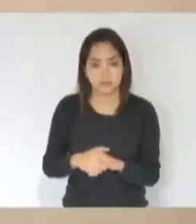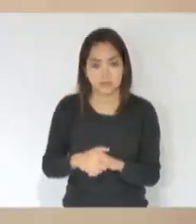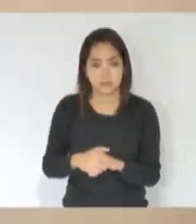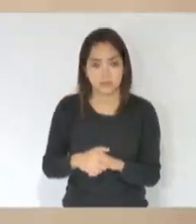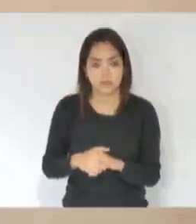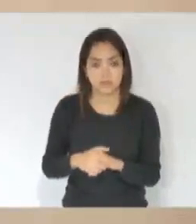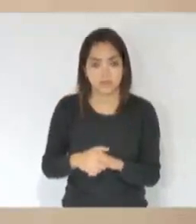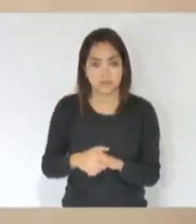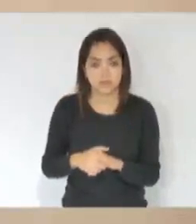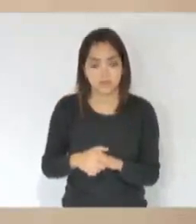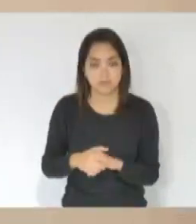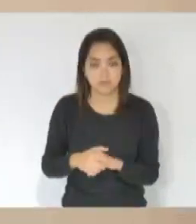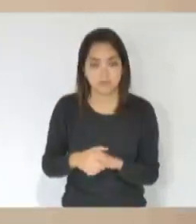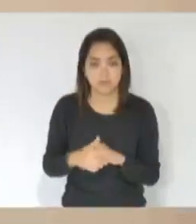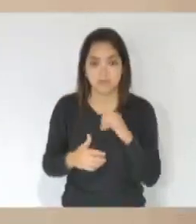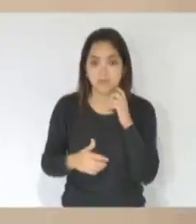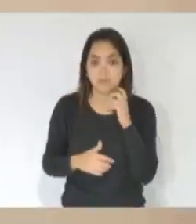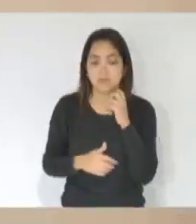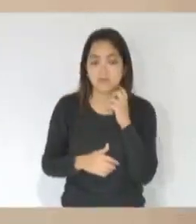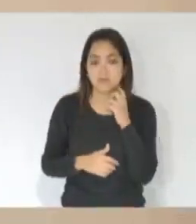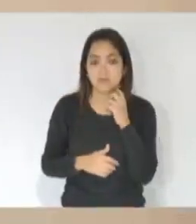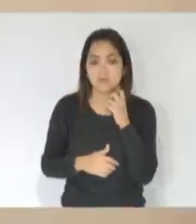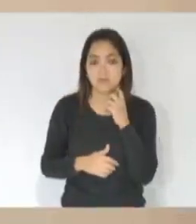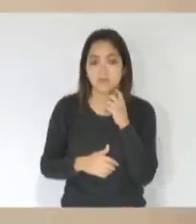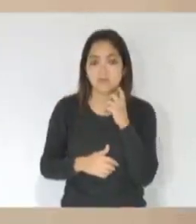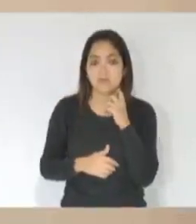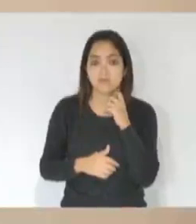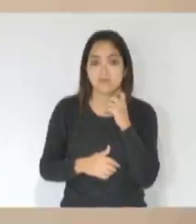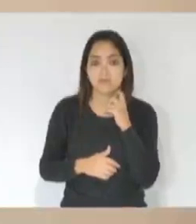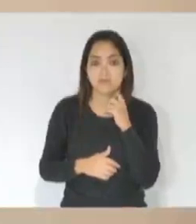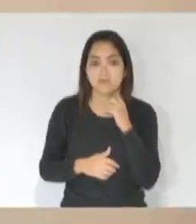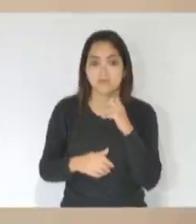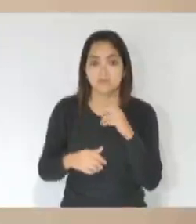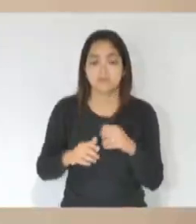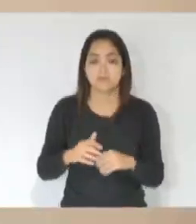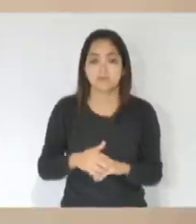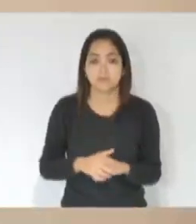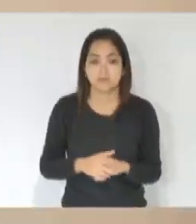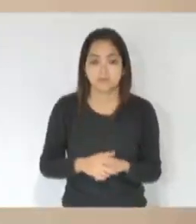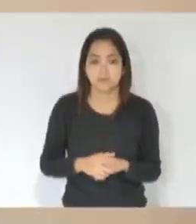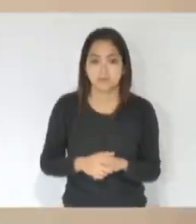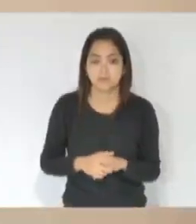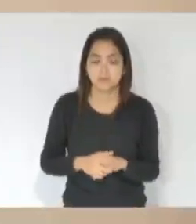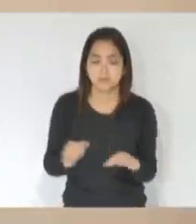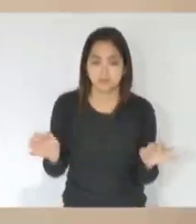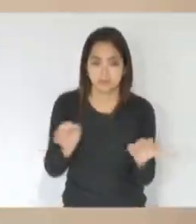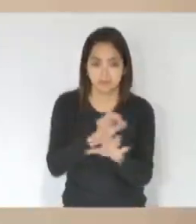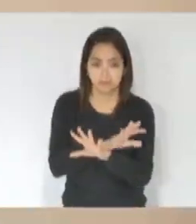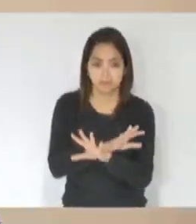Yaxiá Vital, Fraiburgo, Karatê-do. Está encerrada a presente sessão.